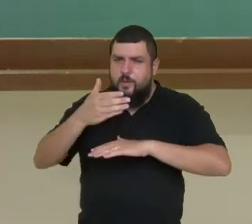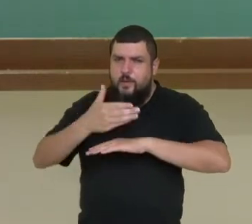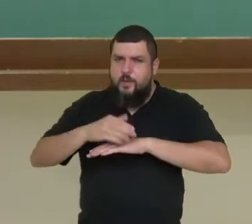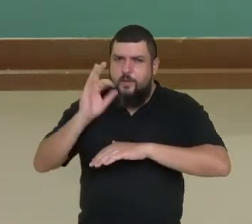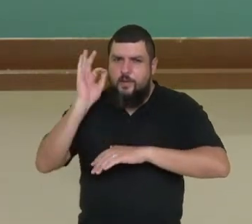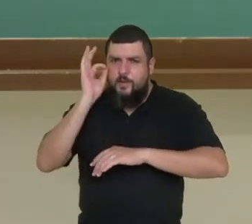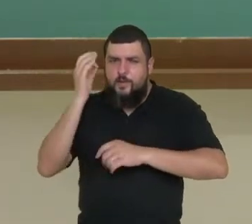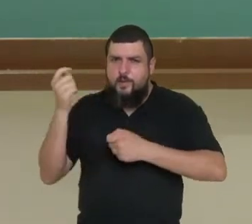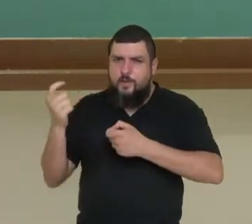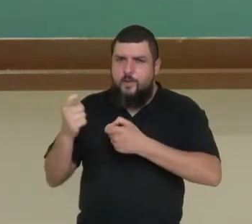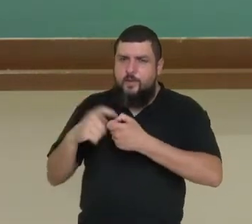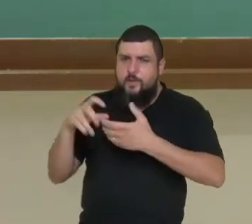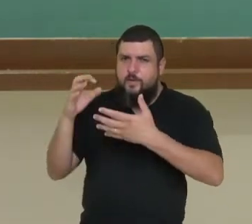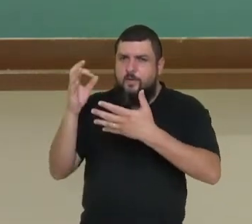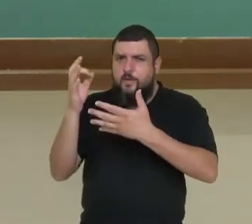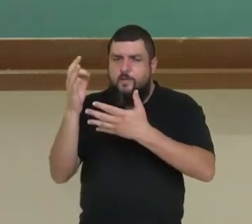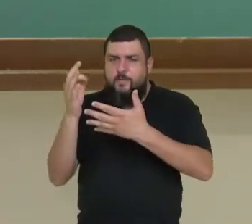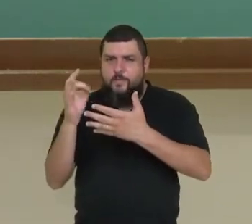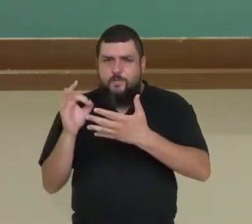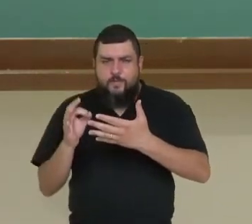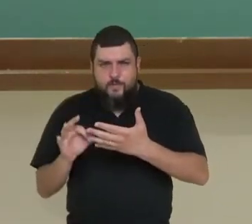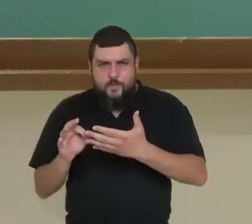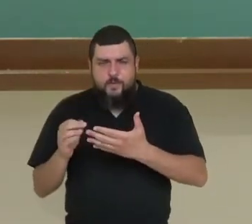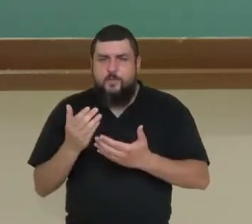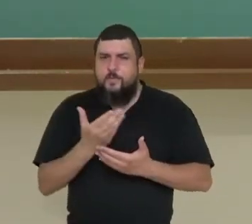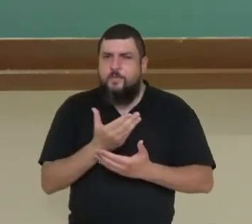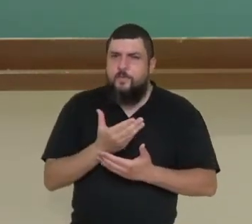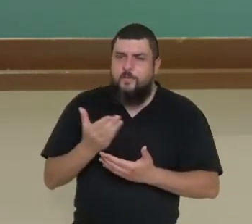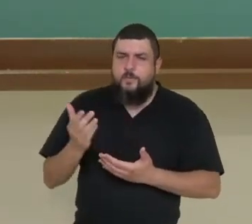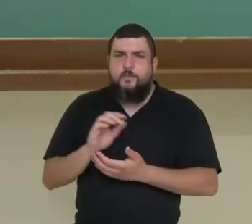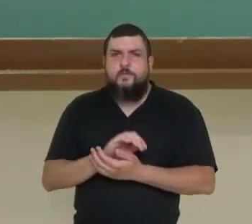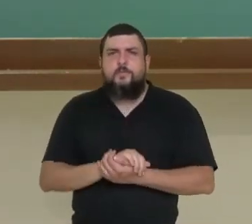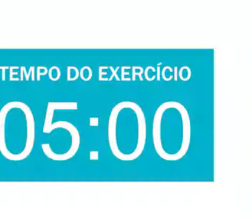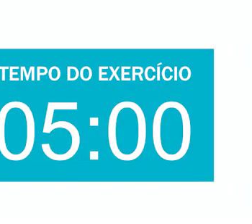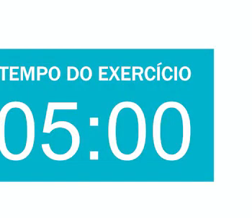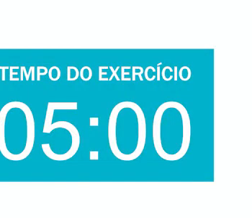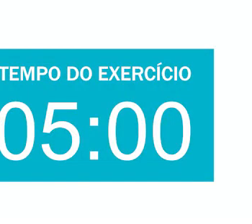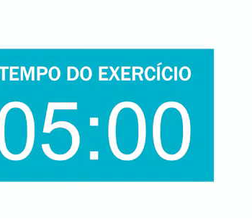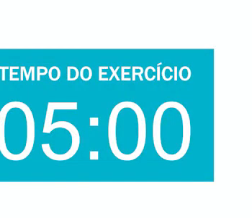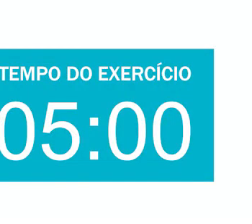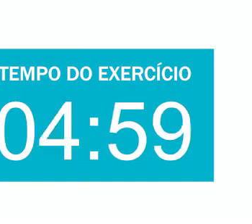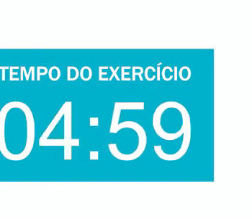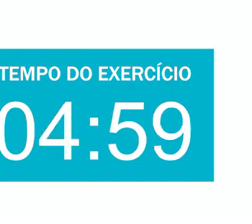língua escrita, elaborando uma ou duas frases para dar conta de responder a esse enunciado.